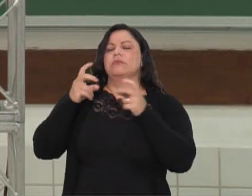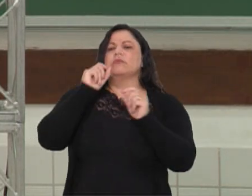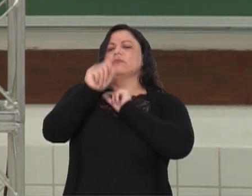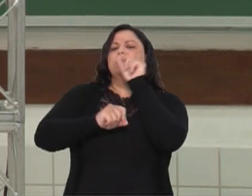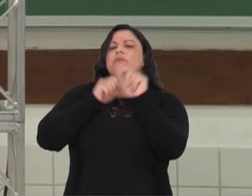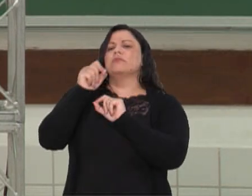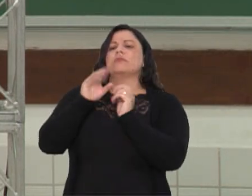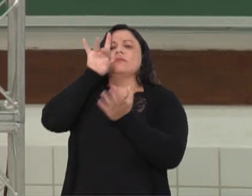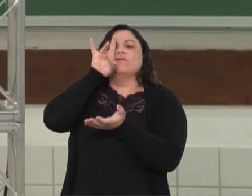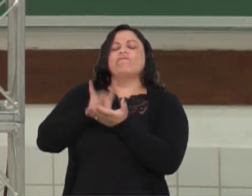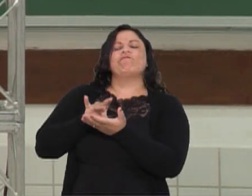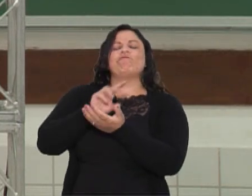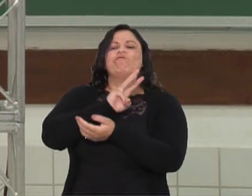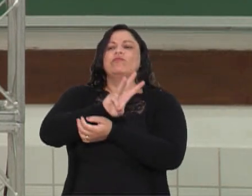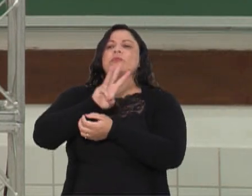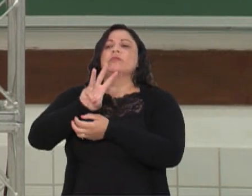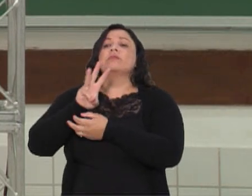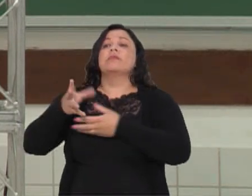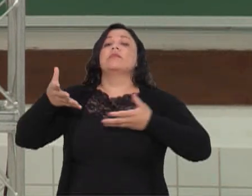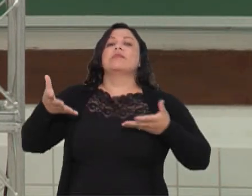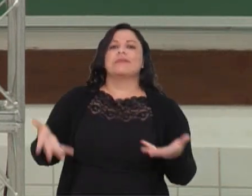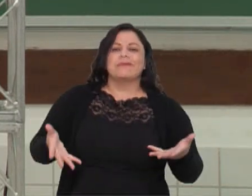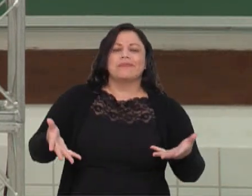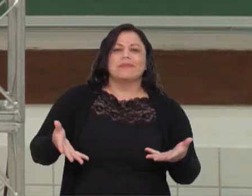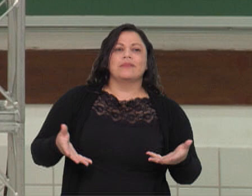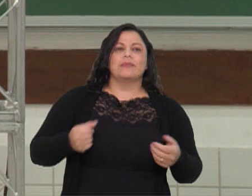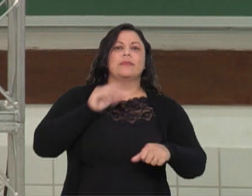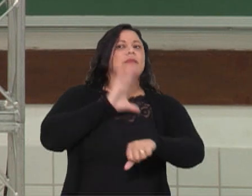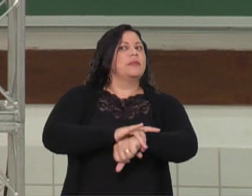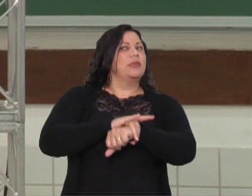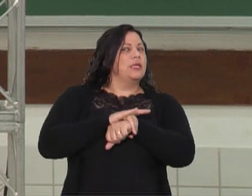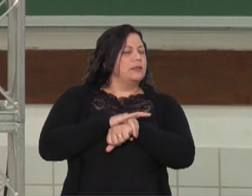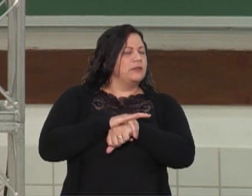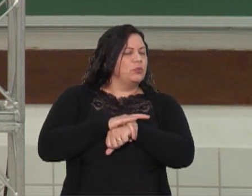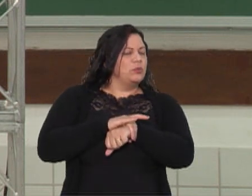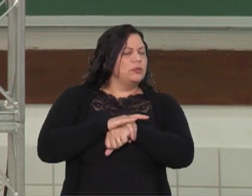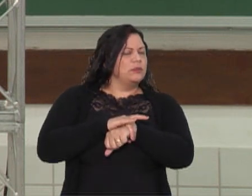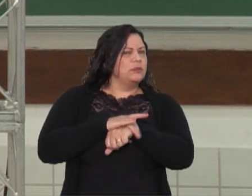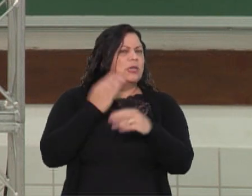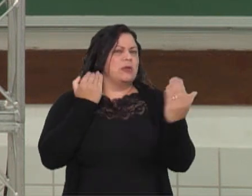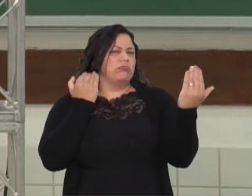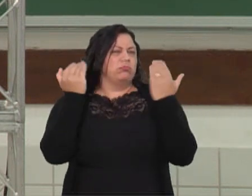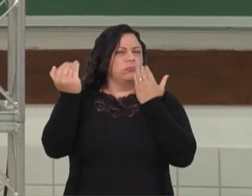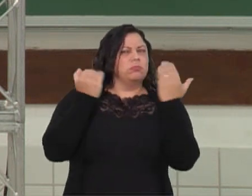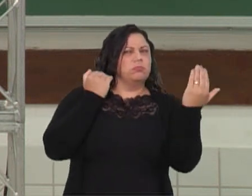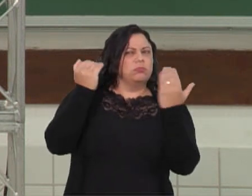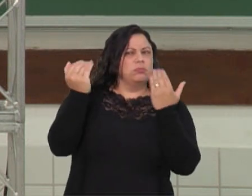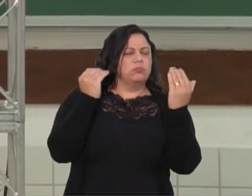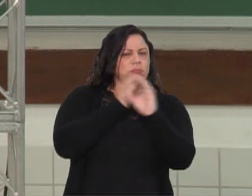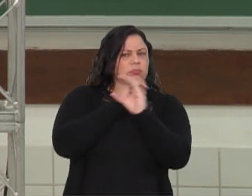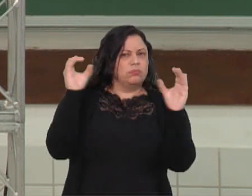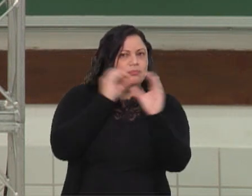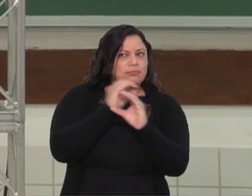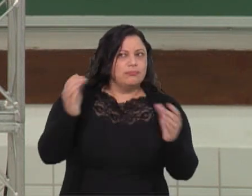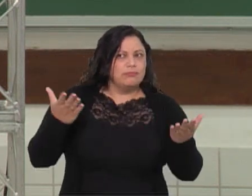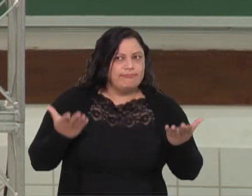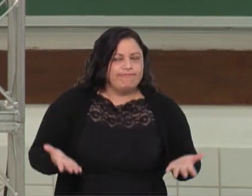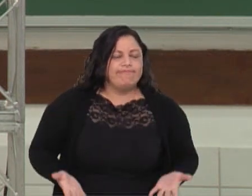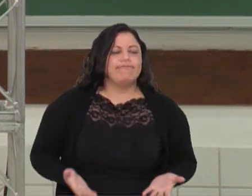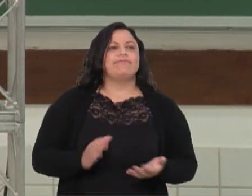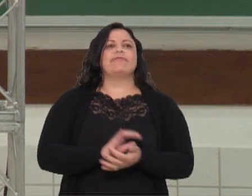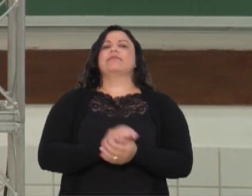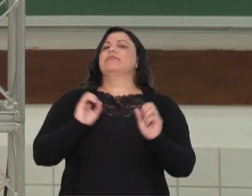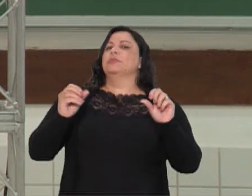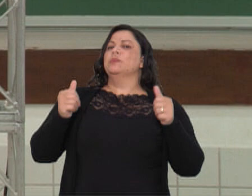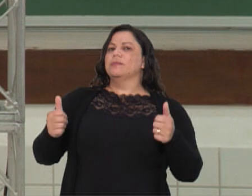fontes. Essas fontes, elas são fontes seguras? Elas são fontes confiáveis? Tudo bem?